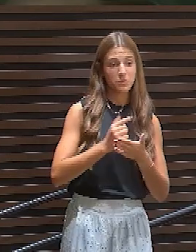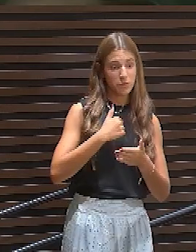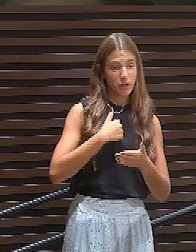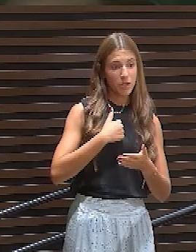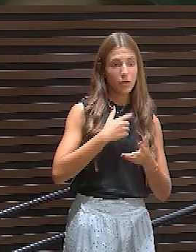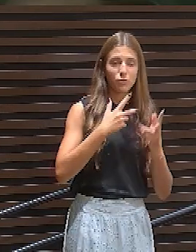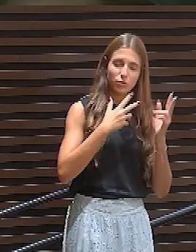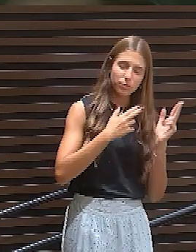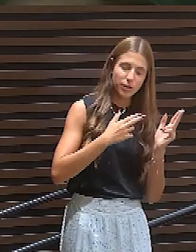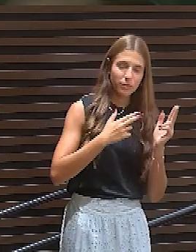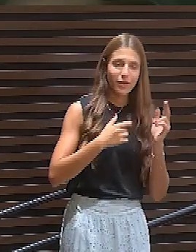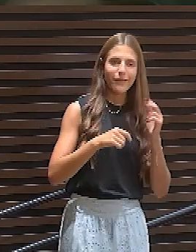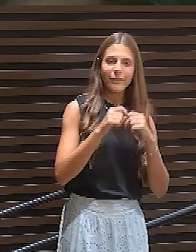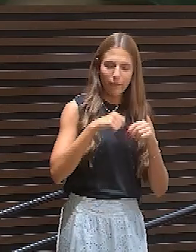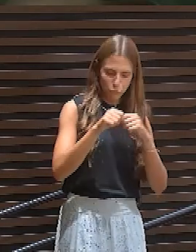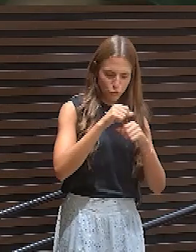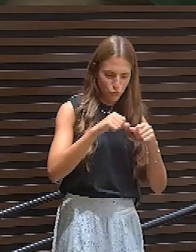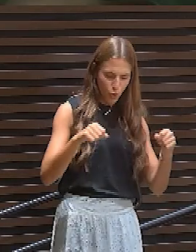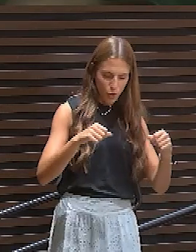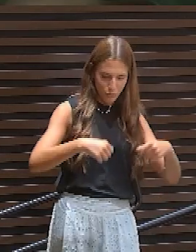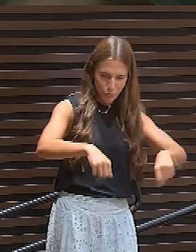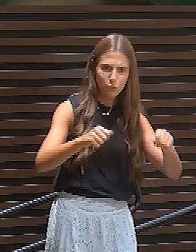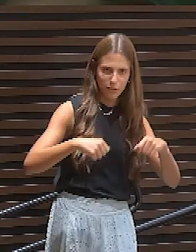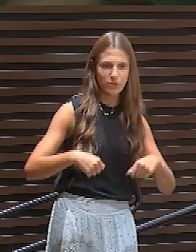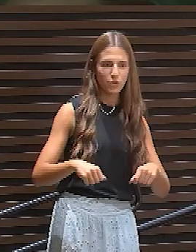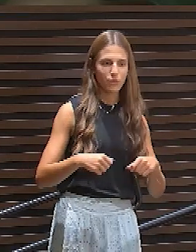nó no lençol.